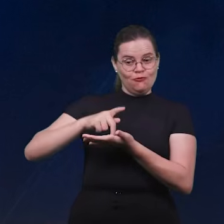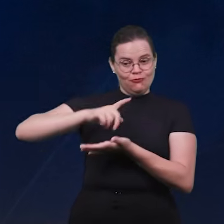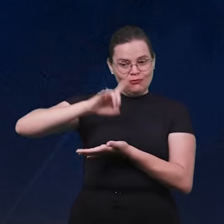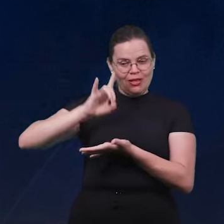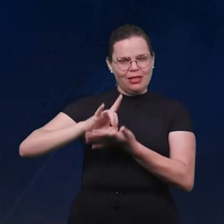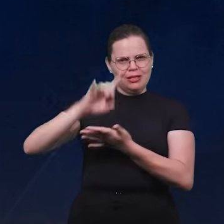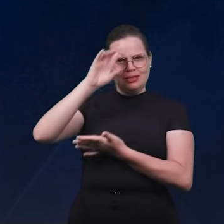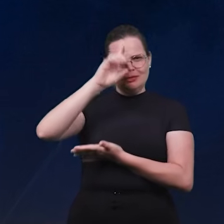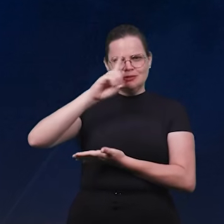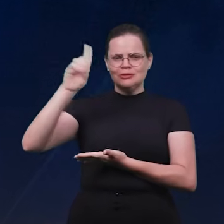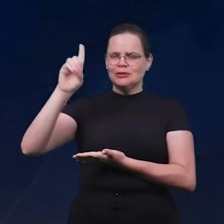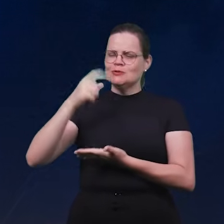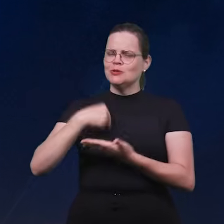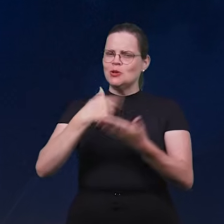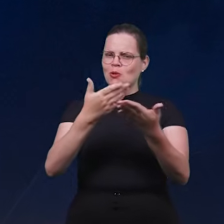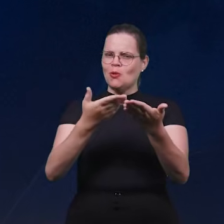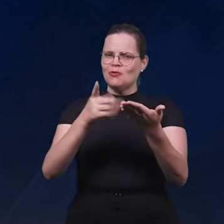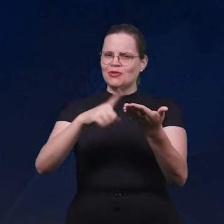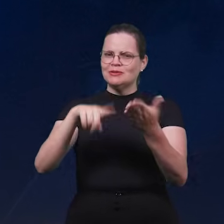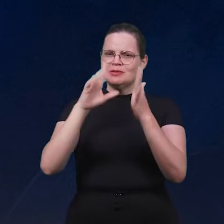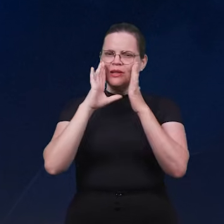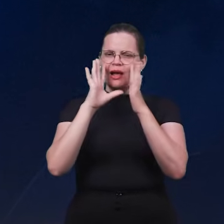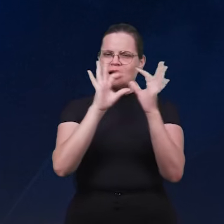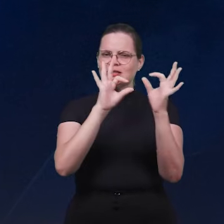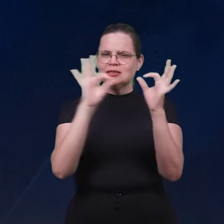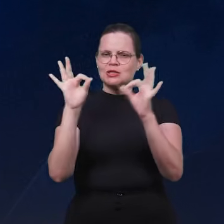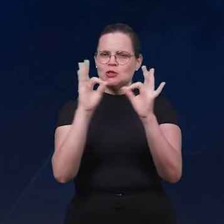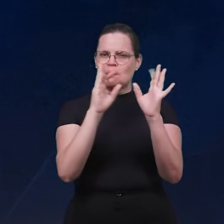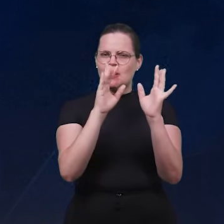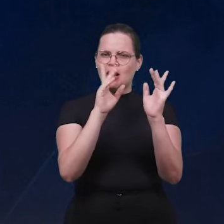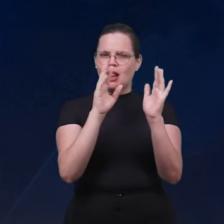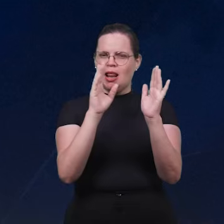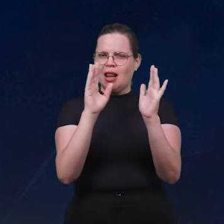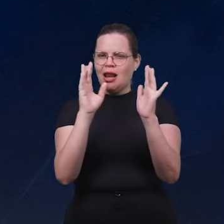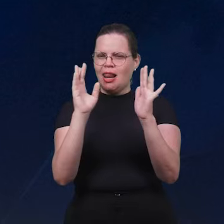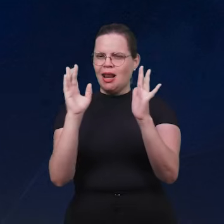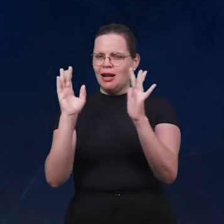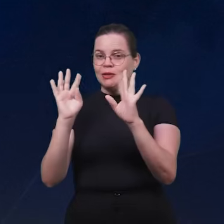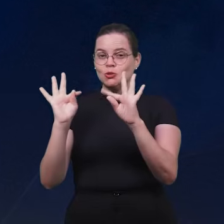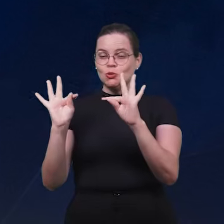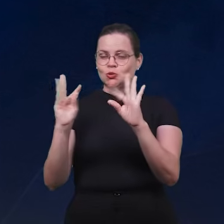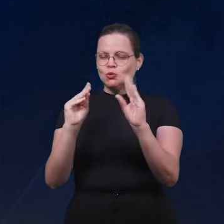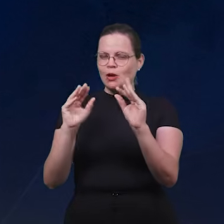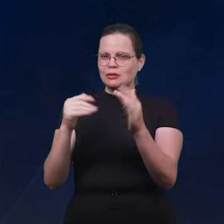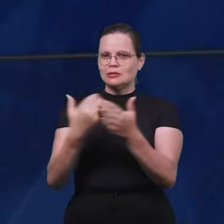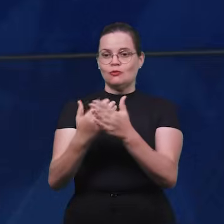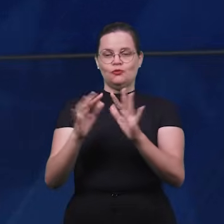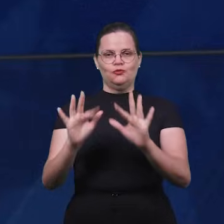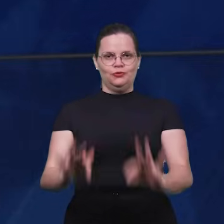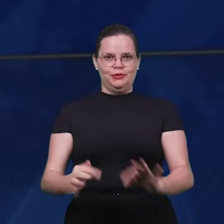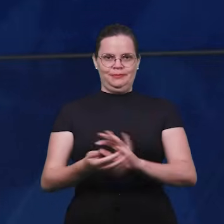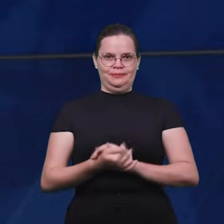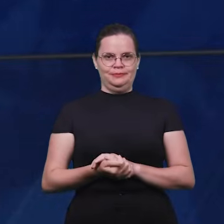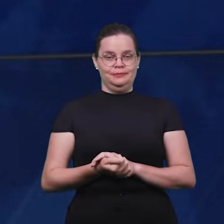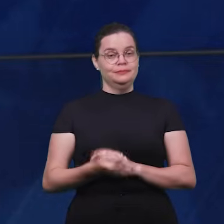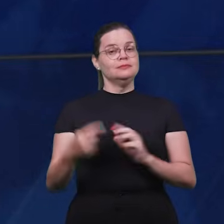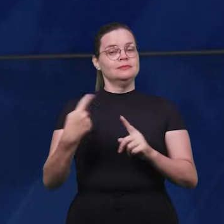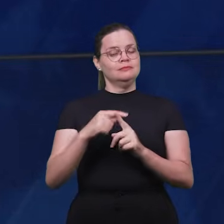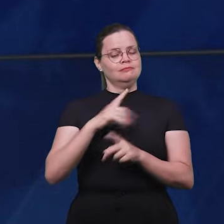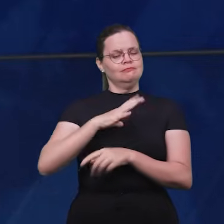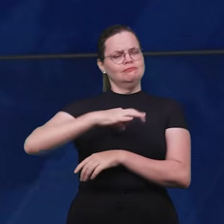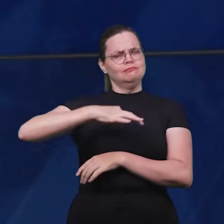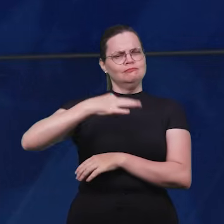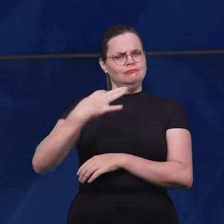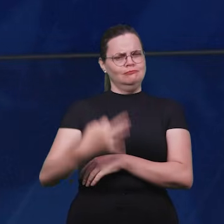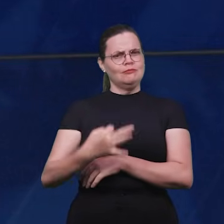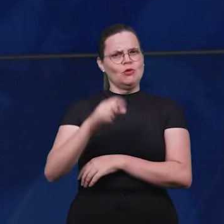de Deus, o meu convite é que você acompanhe este estudo comigo até o final. Porque eu tenho certeza de